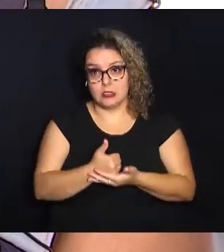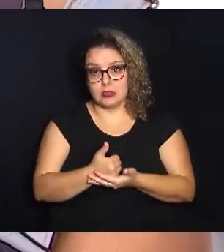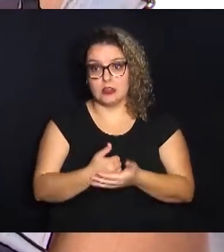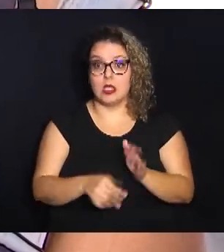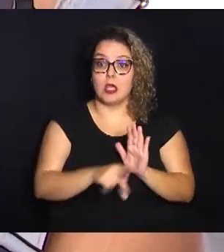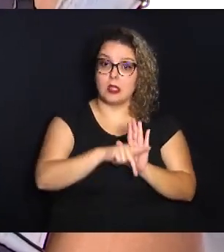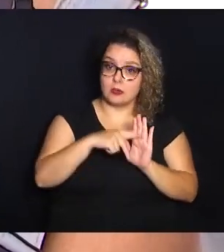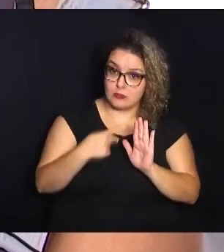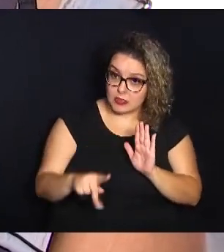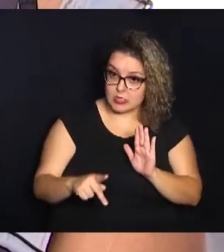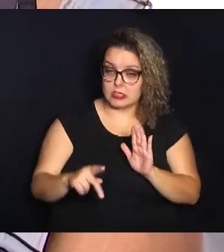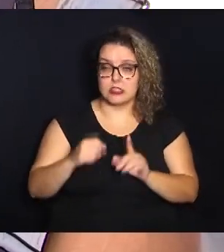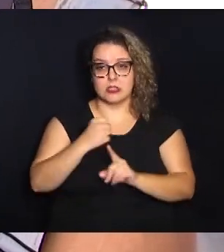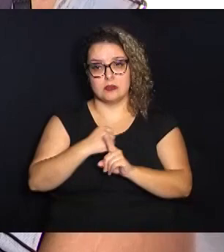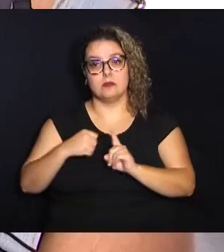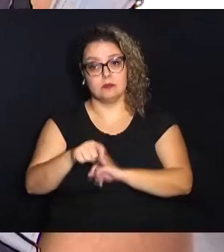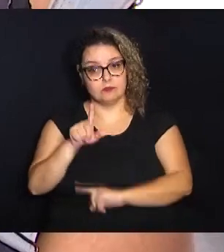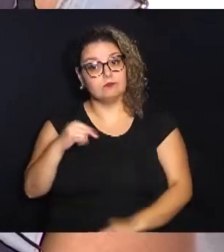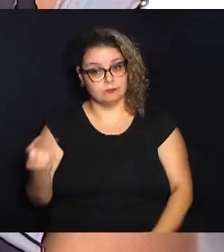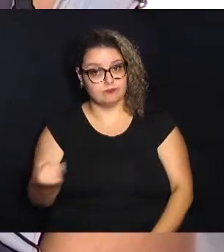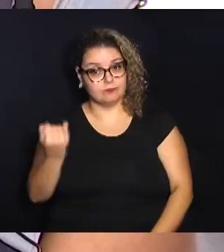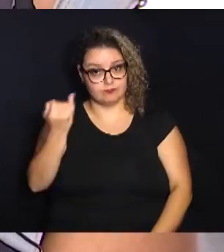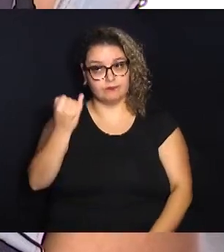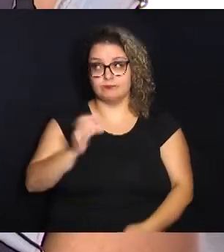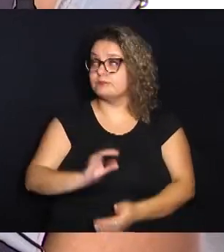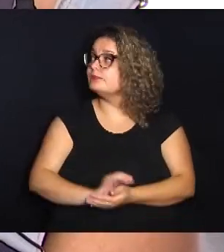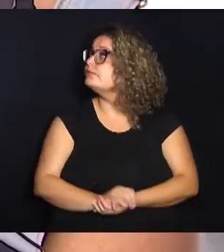acolhidas e que elas pertencem à sociedade é de extrema importância